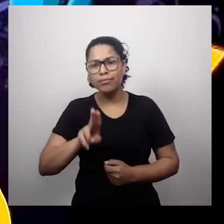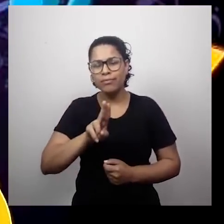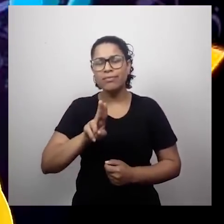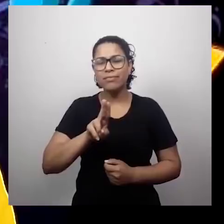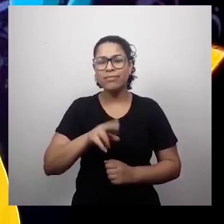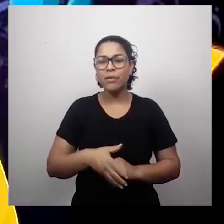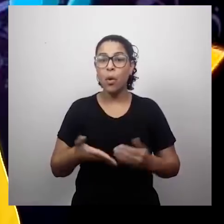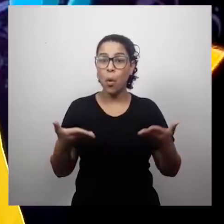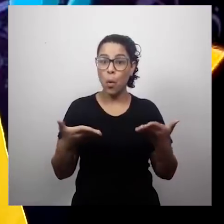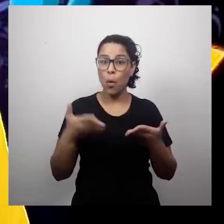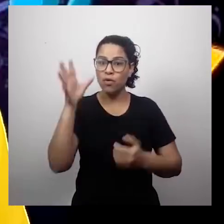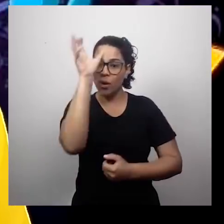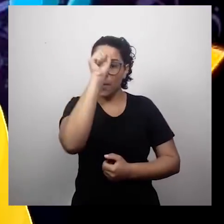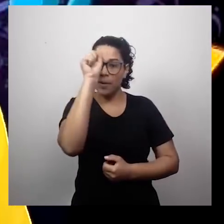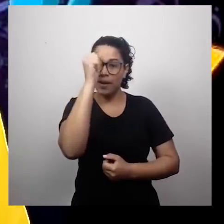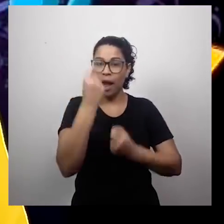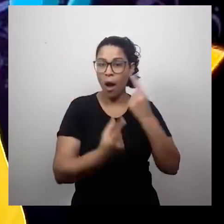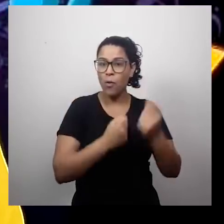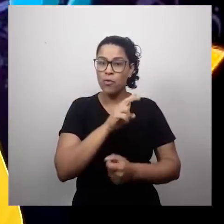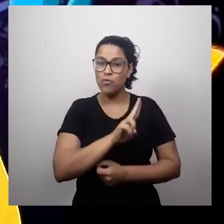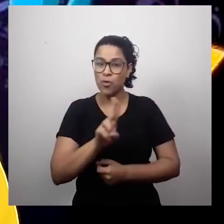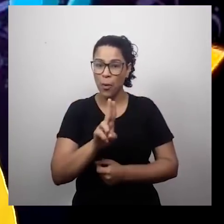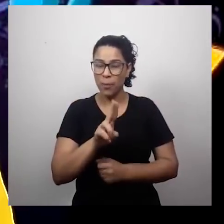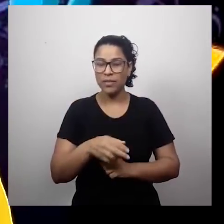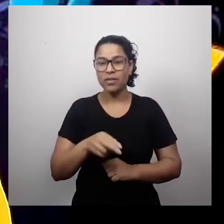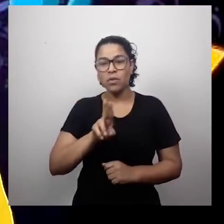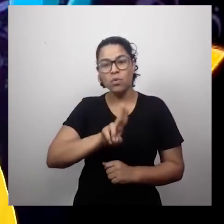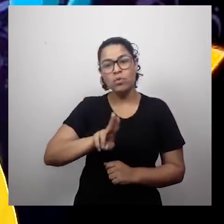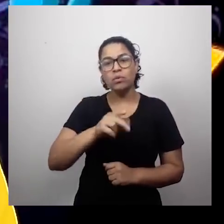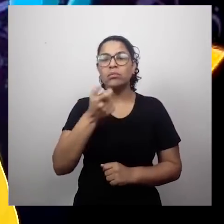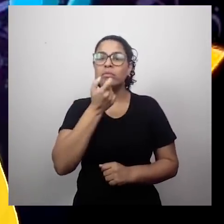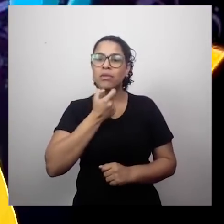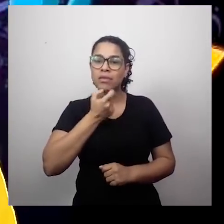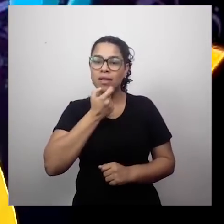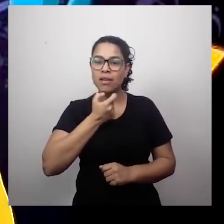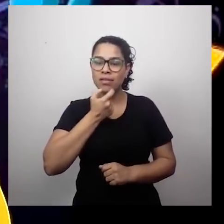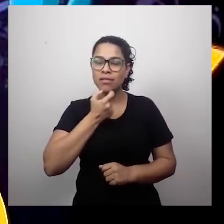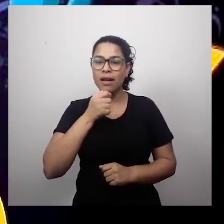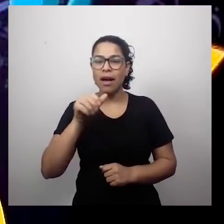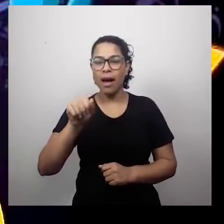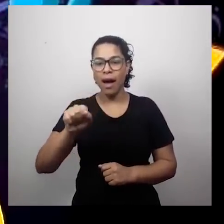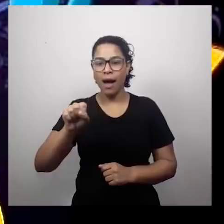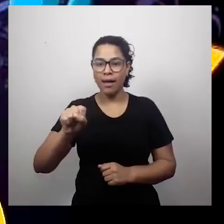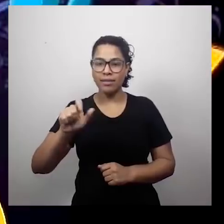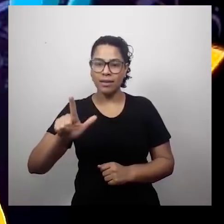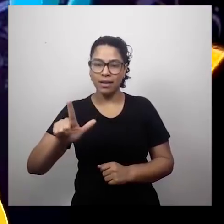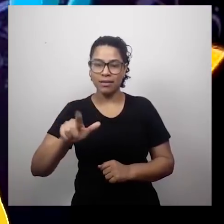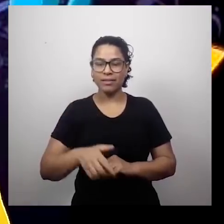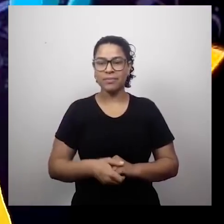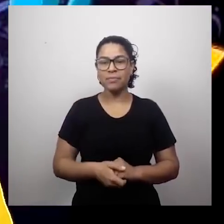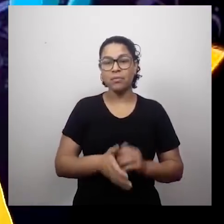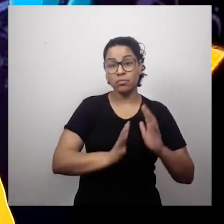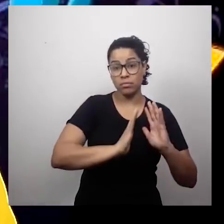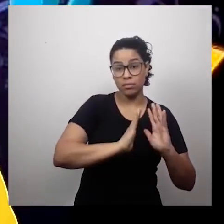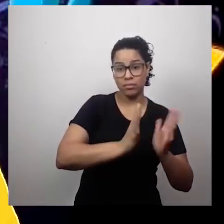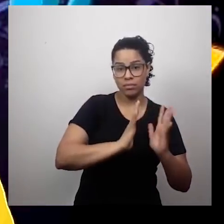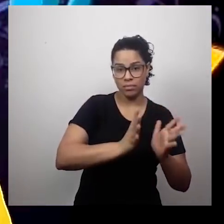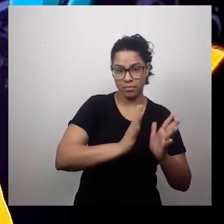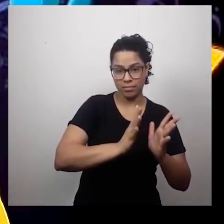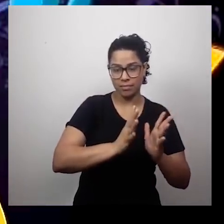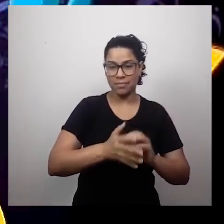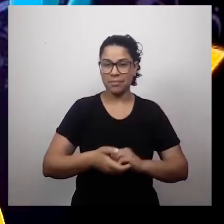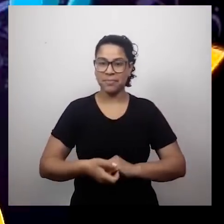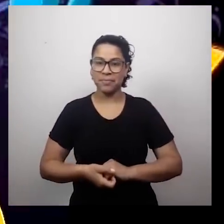aprendemos hoje o nome de alguns instrumentos musicais usando a língua inglesa e também o ASL, que é a língua de